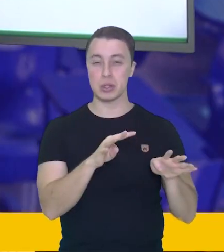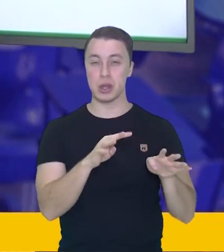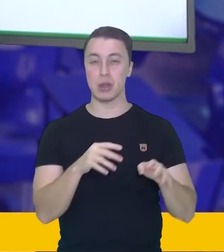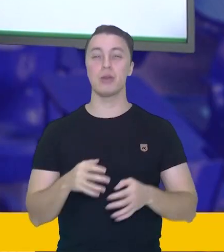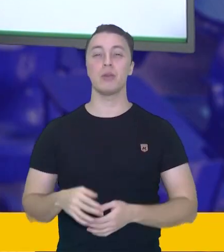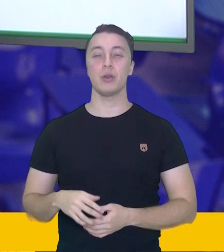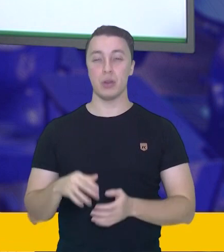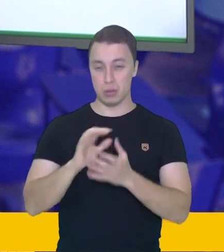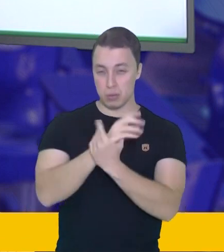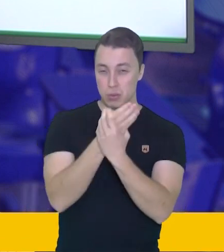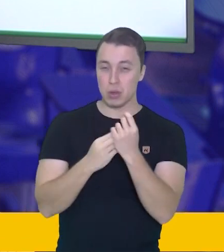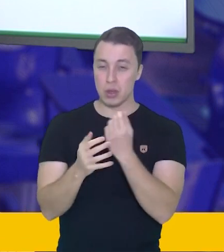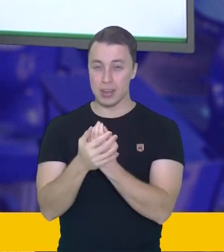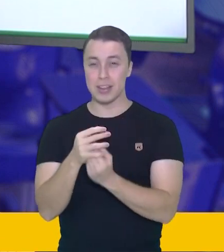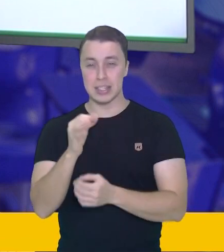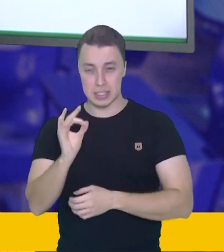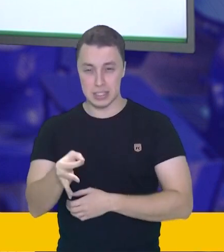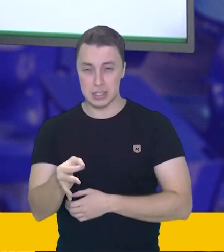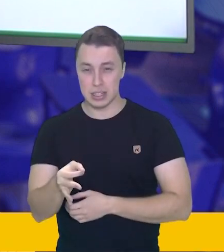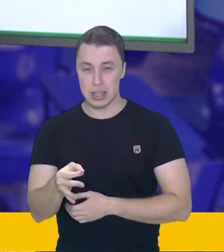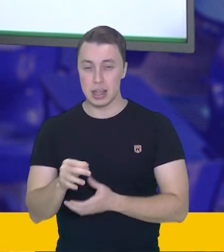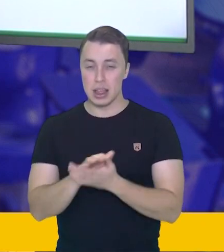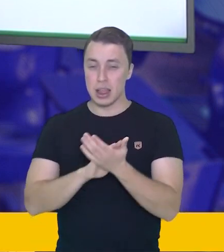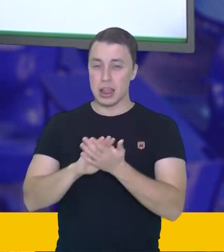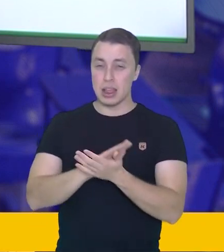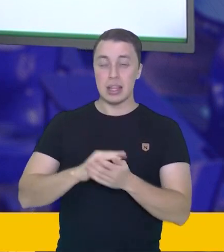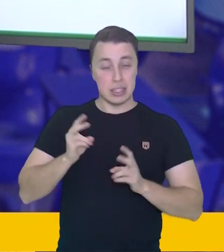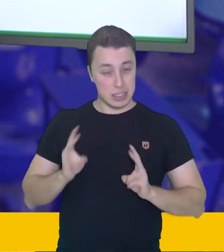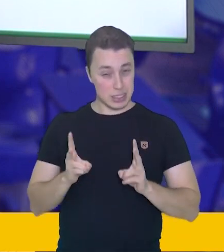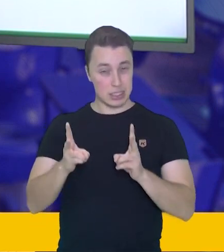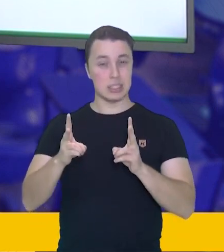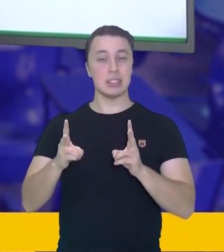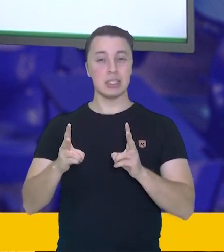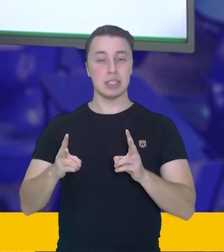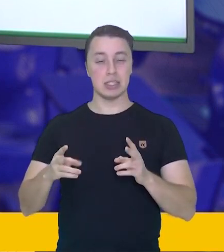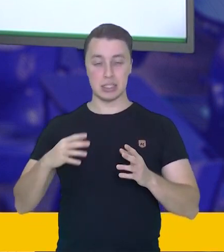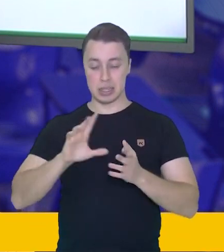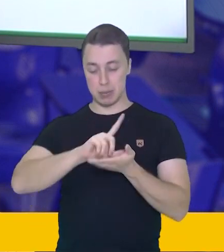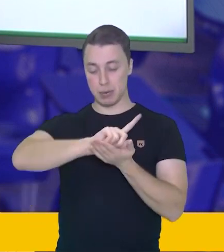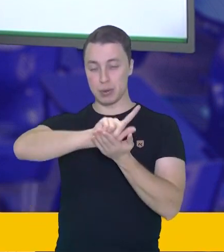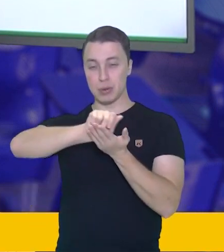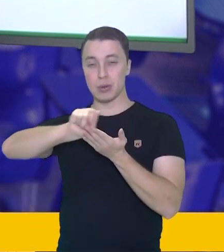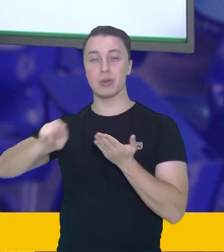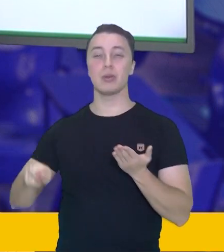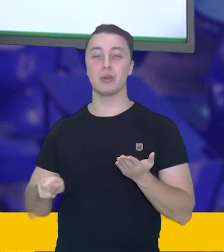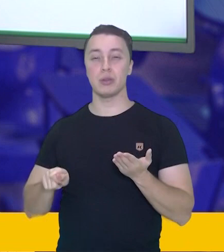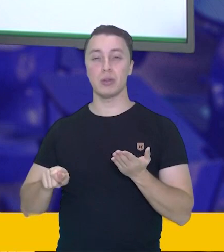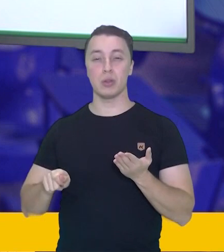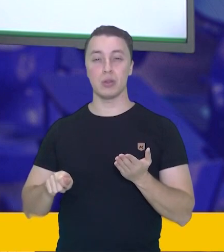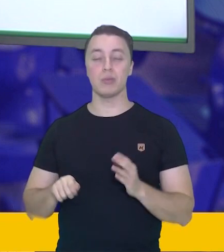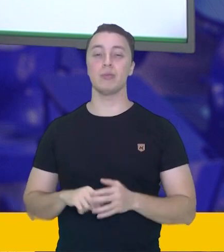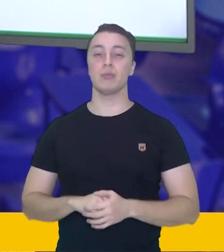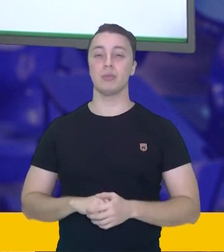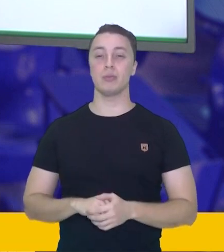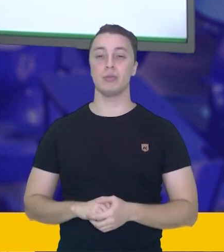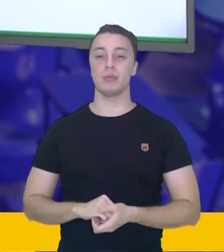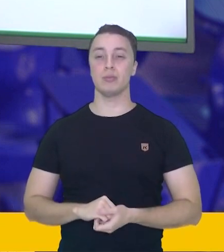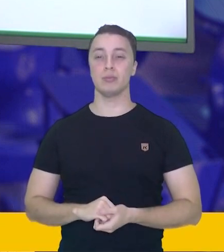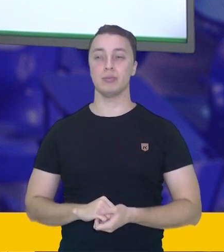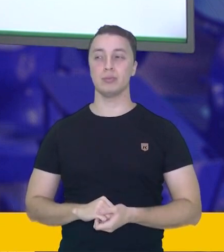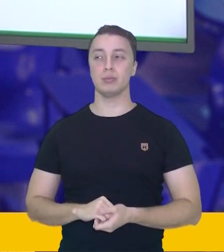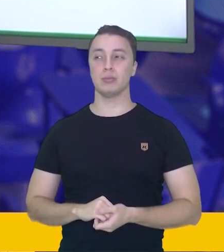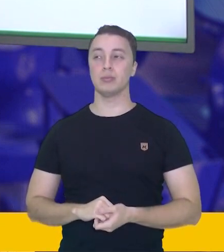mãos direitinho com água e sabão, mantendo sempre a limpeza para eliminar todos os vírus?